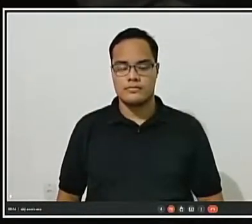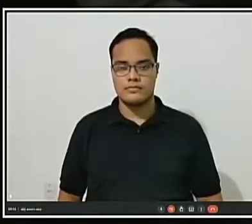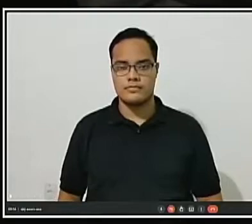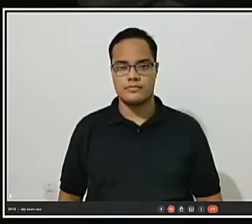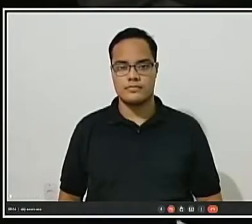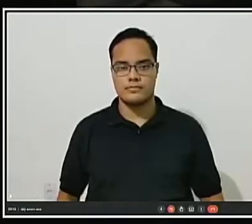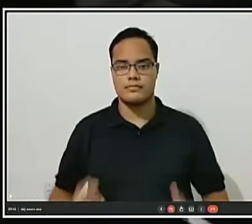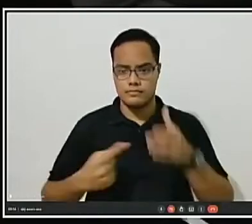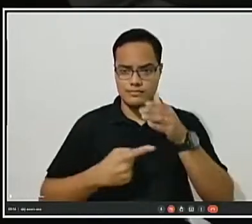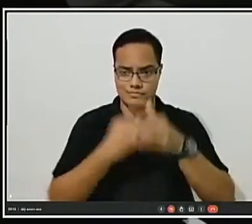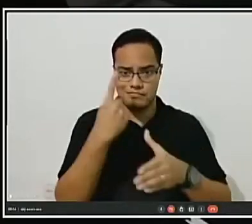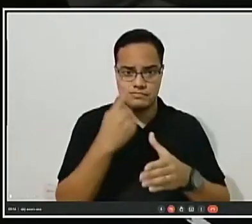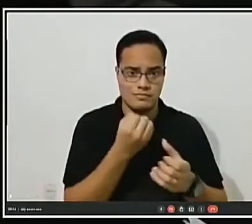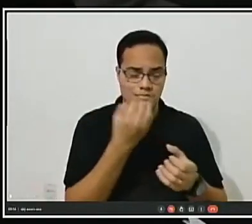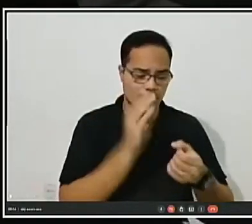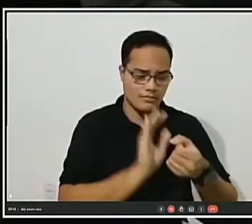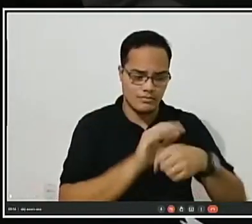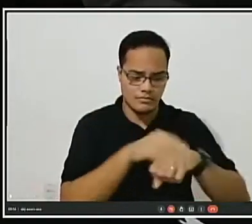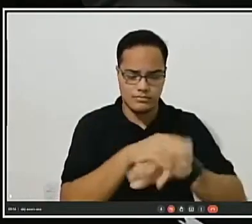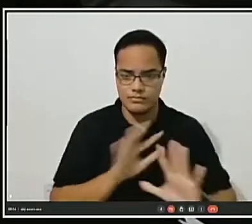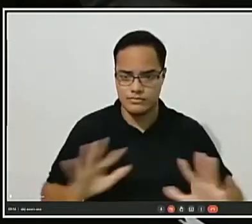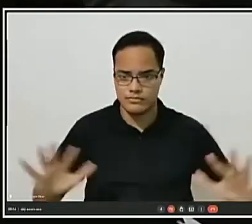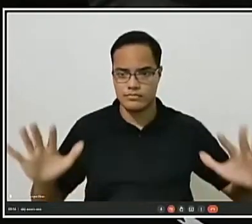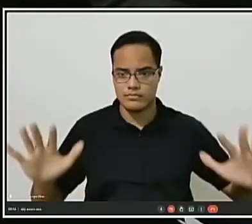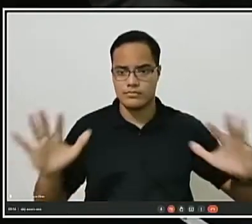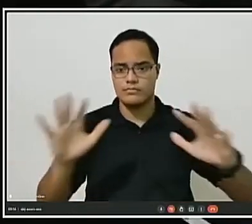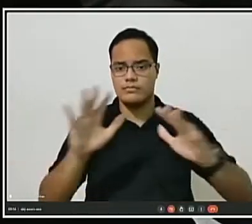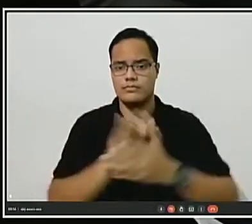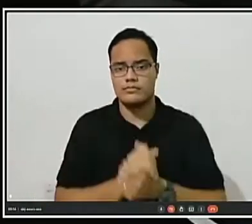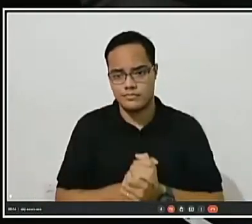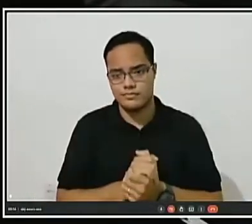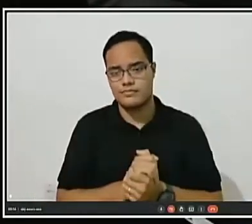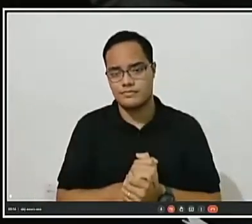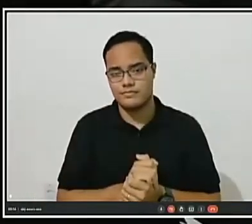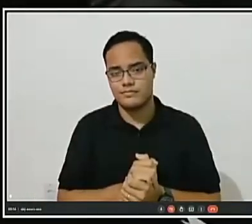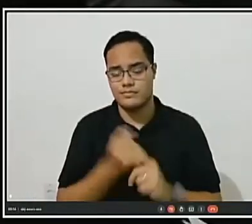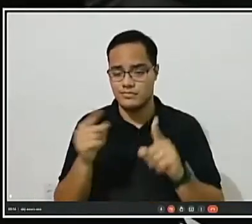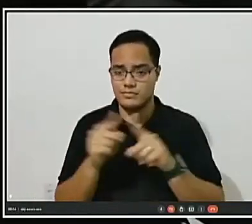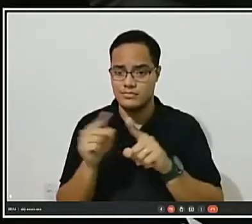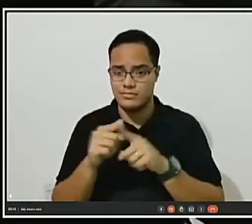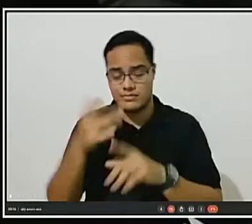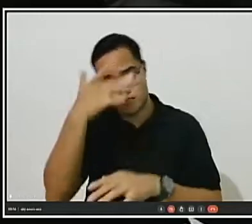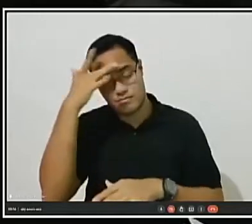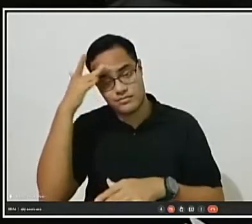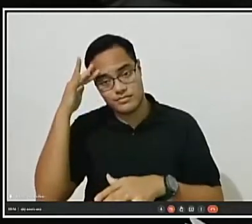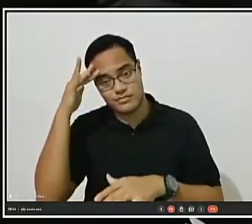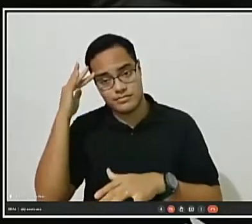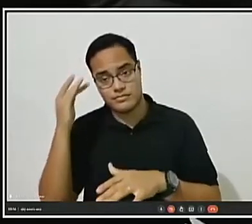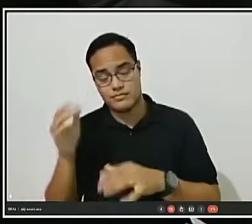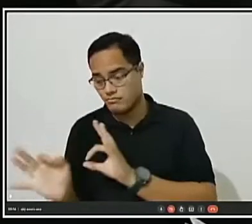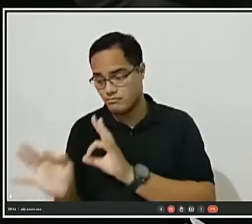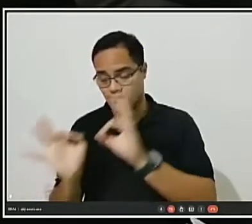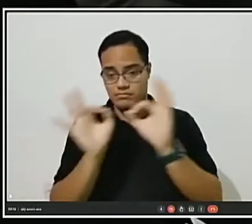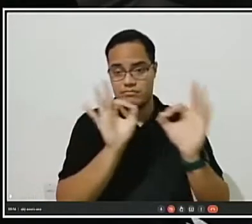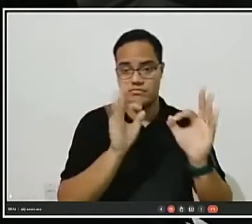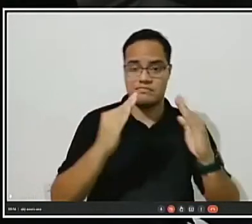Primeiramente, boa noite a todos que aqui estão, aos internautas que nos assistem em casa.